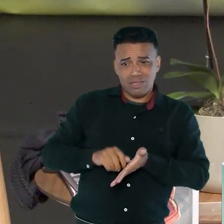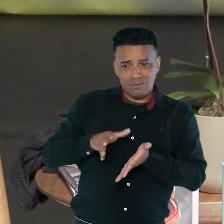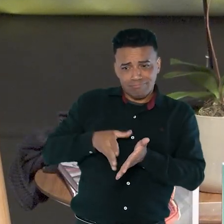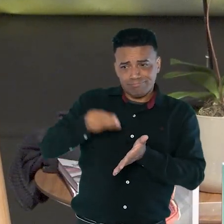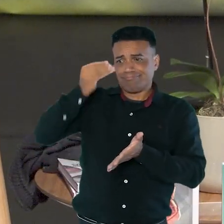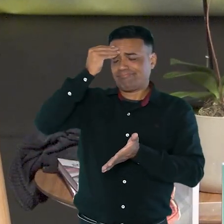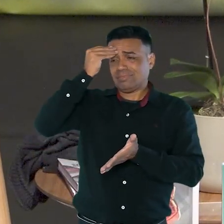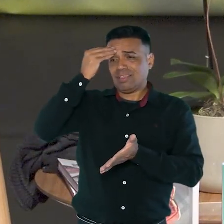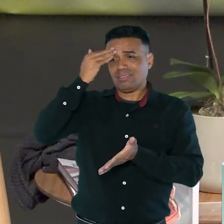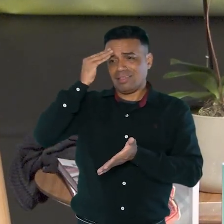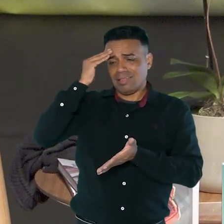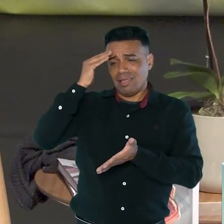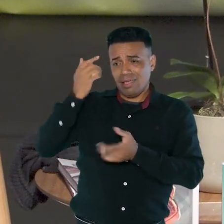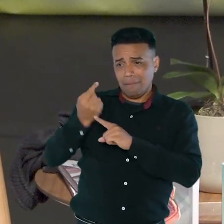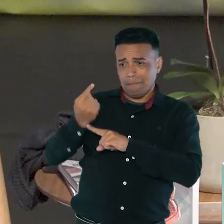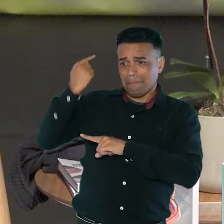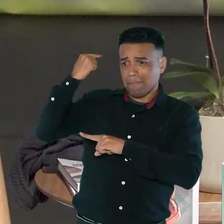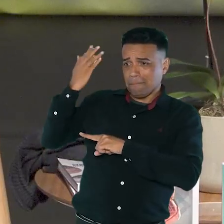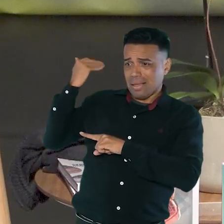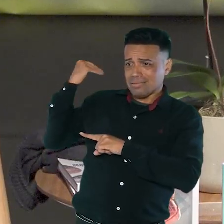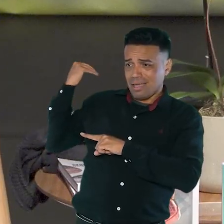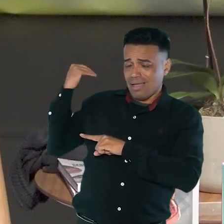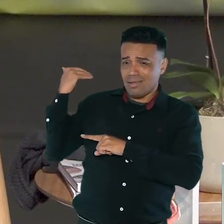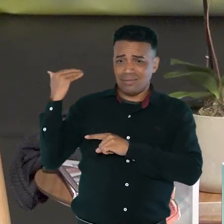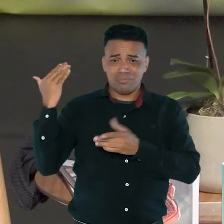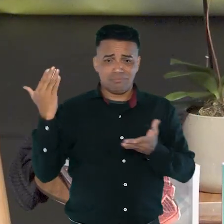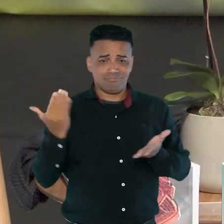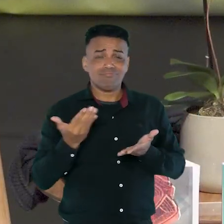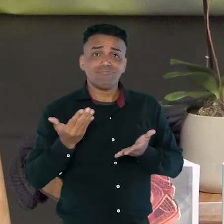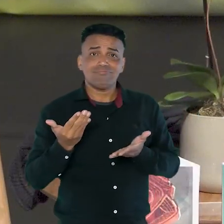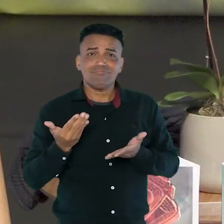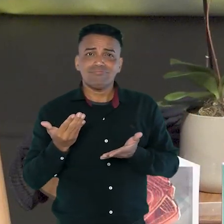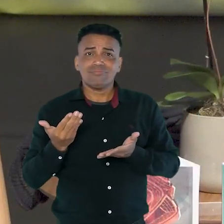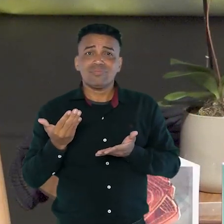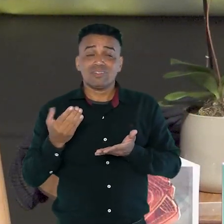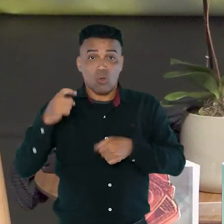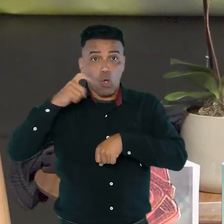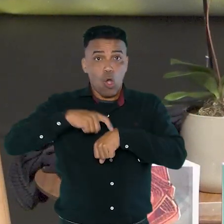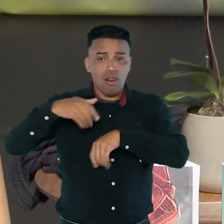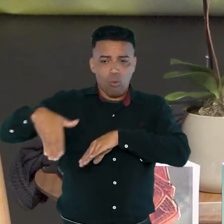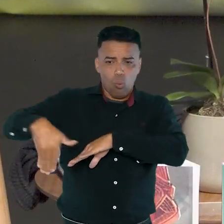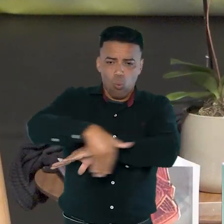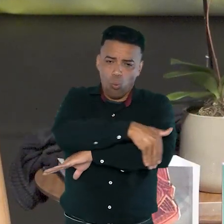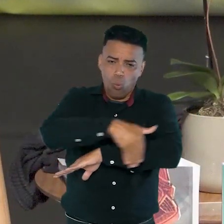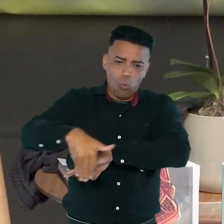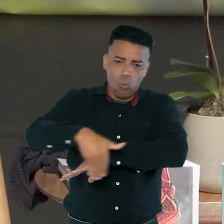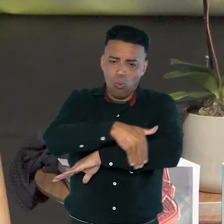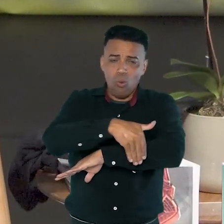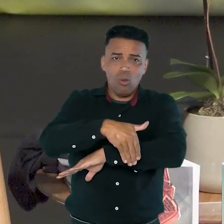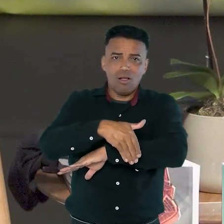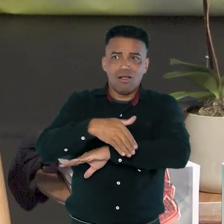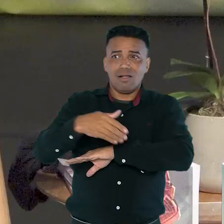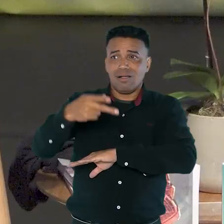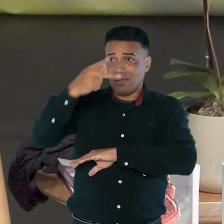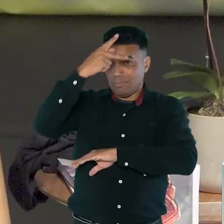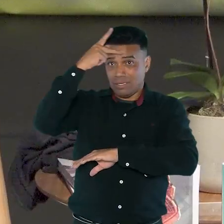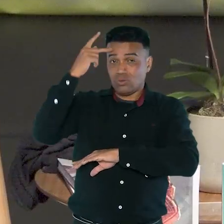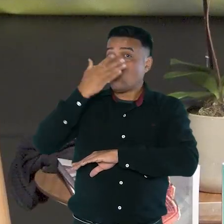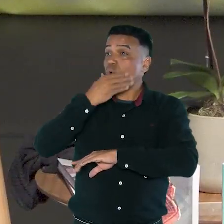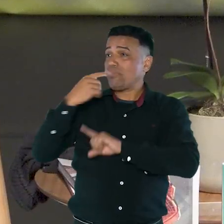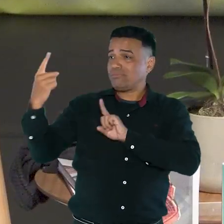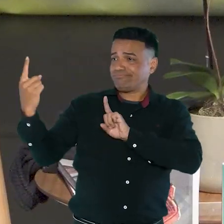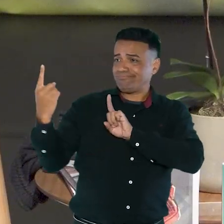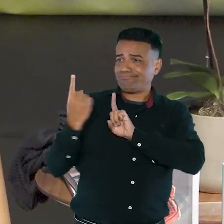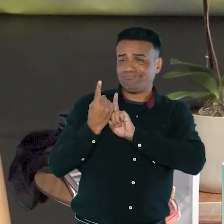acontecendo e o que aconteceu. Então, quando eu estou na rua e um cara que me encontra,